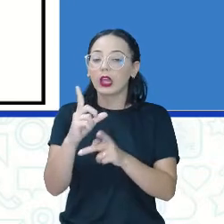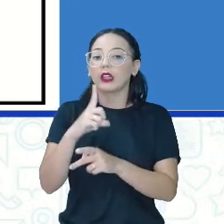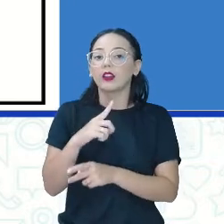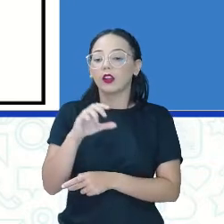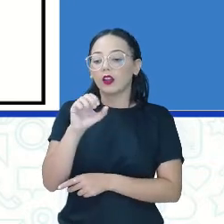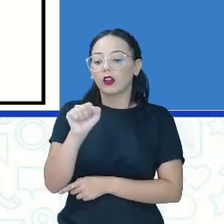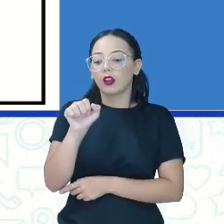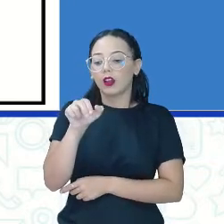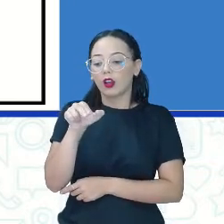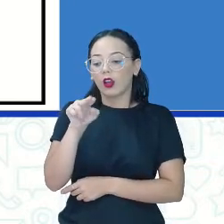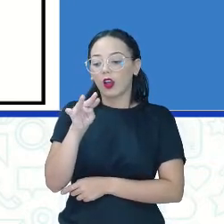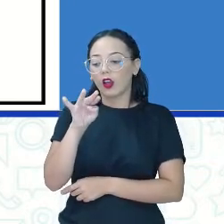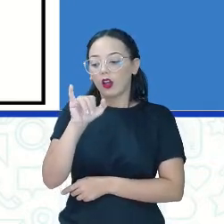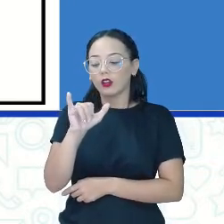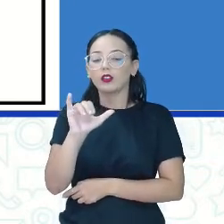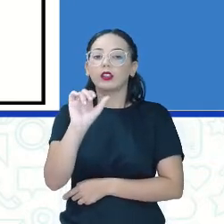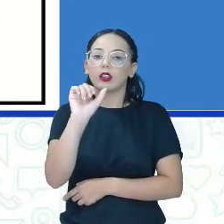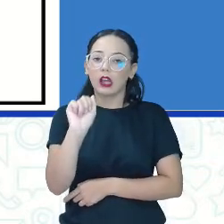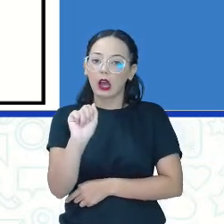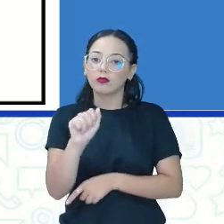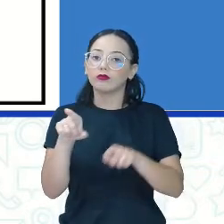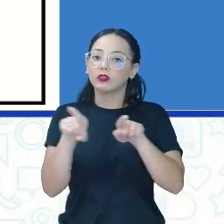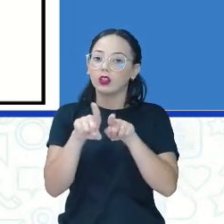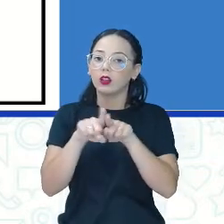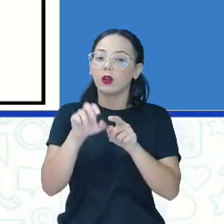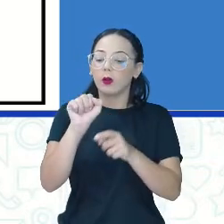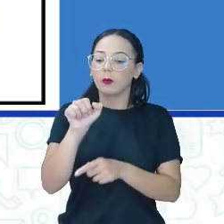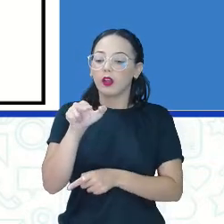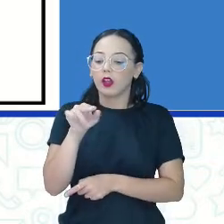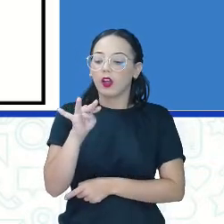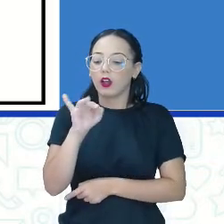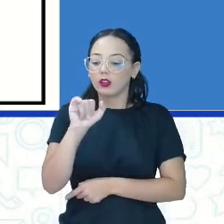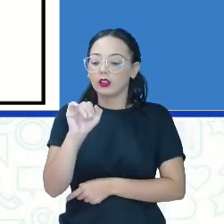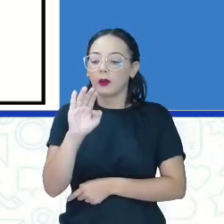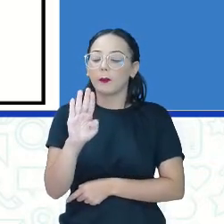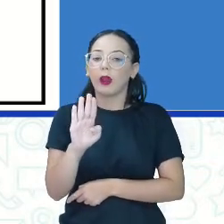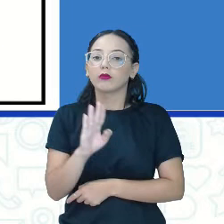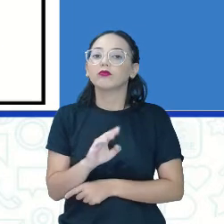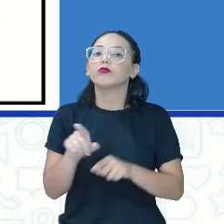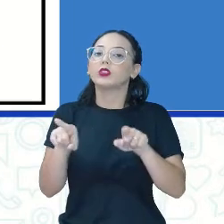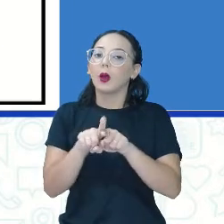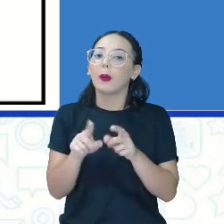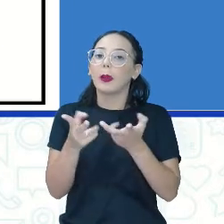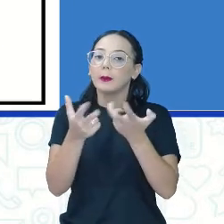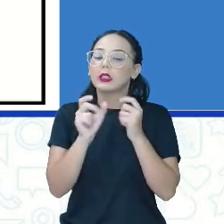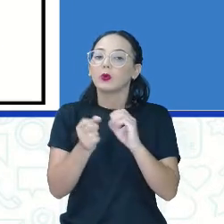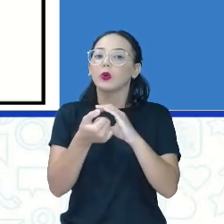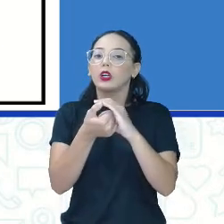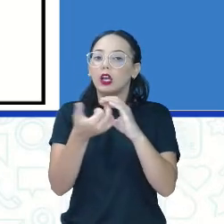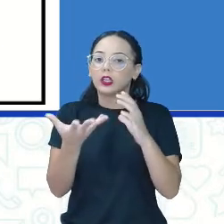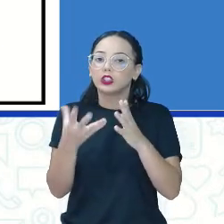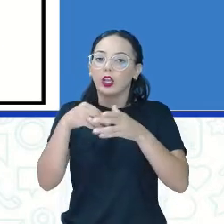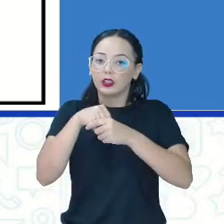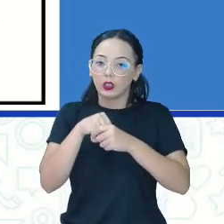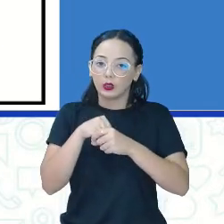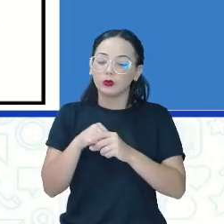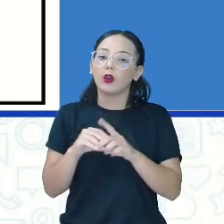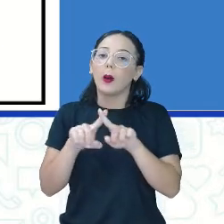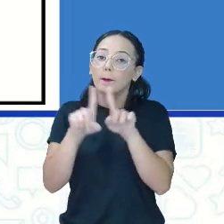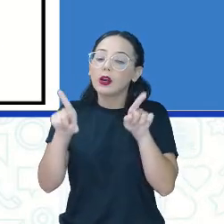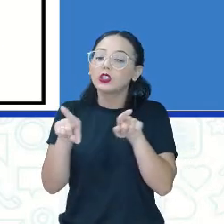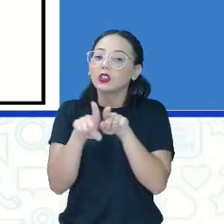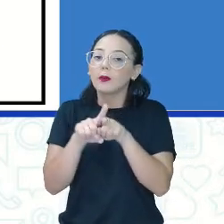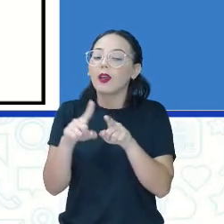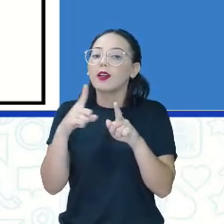anti-A e o anti-B. Então, aqui vocês estão vendo uma característica que aparece nas hemácias. Mas também tem